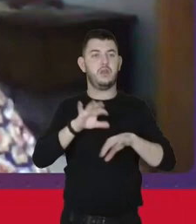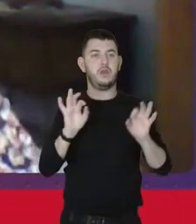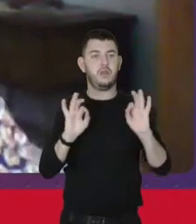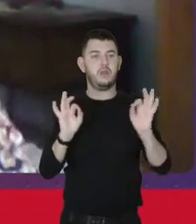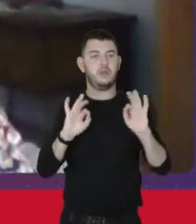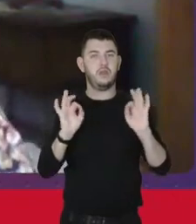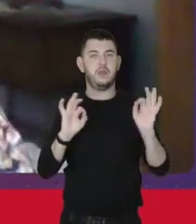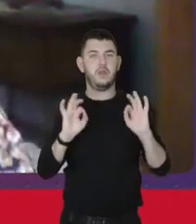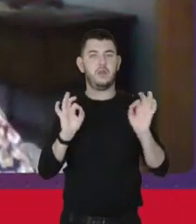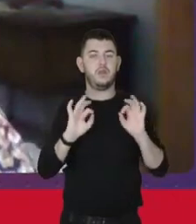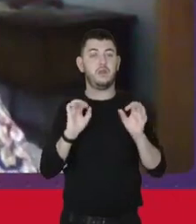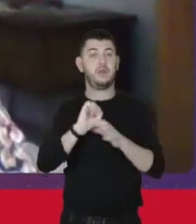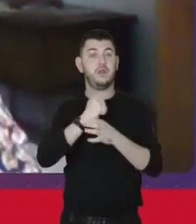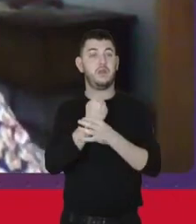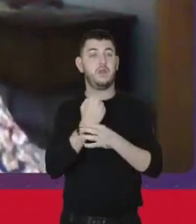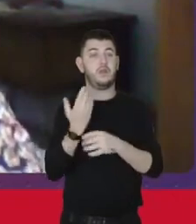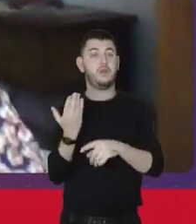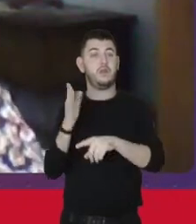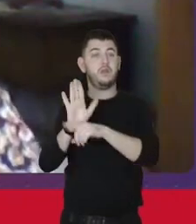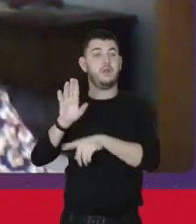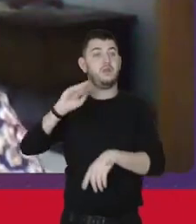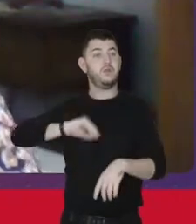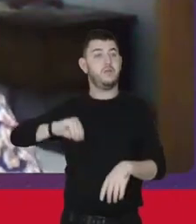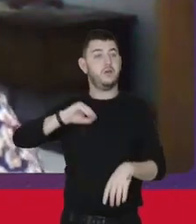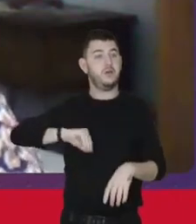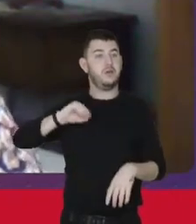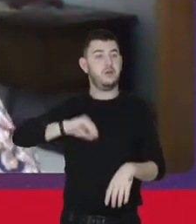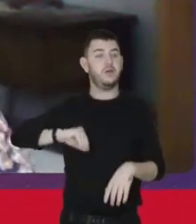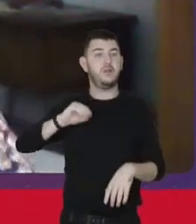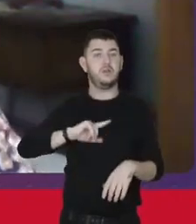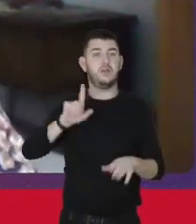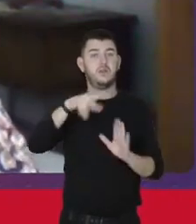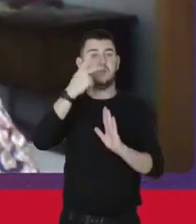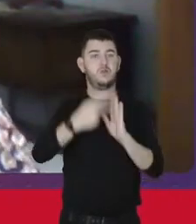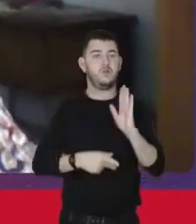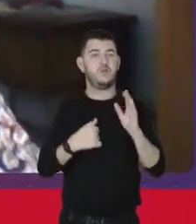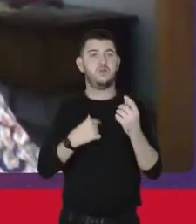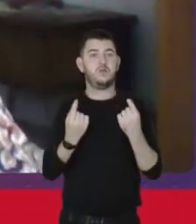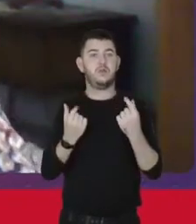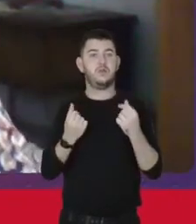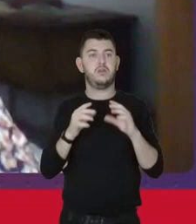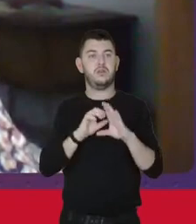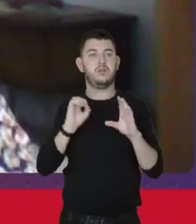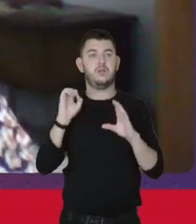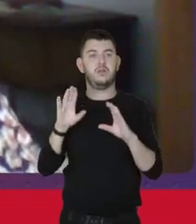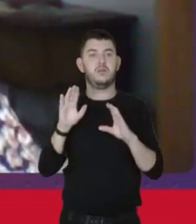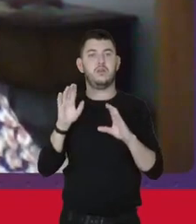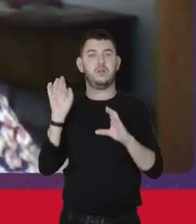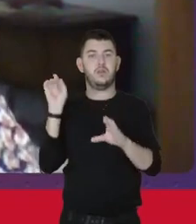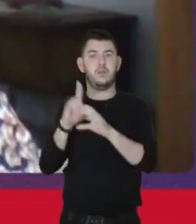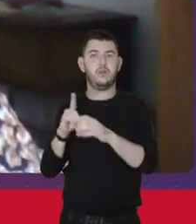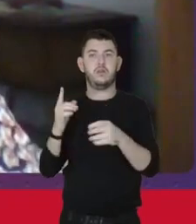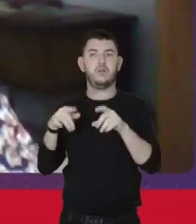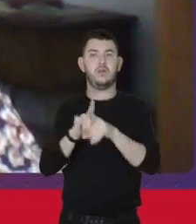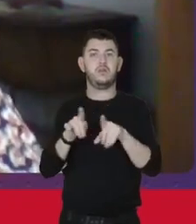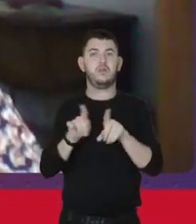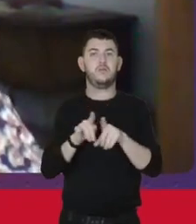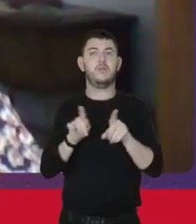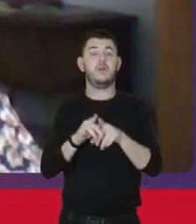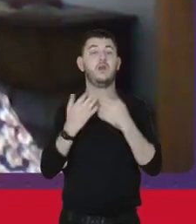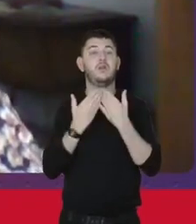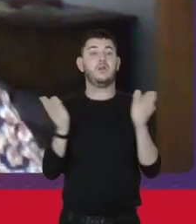em que se garantia renda por meio dos programas de transferência de renda, expansão da rede pública